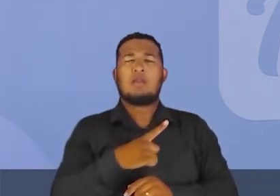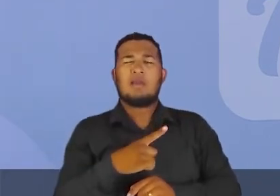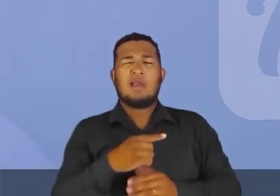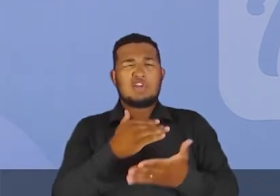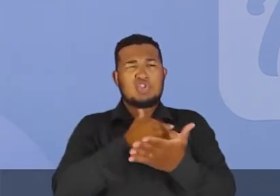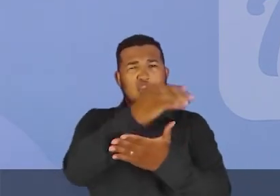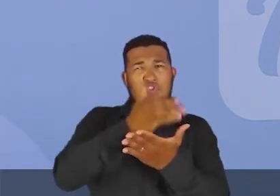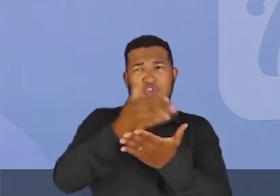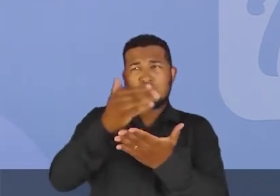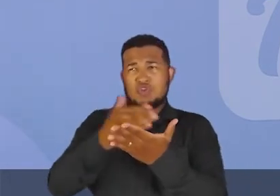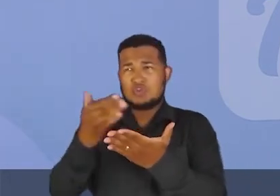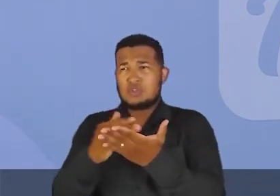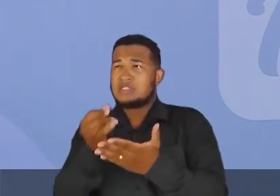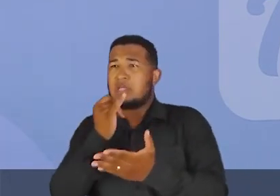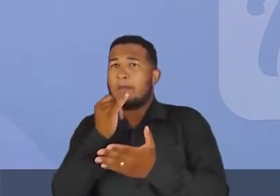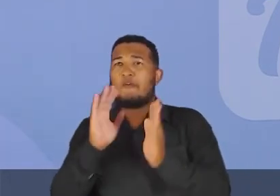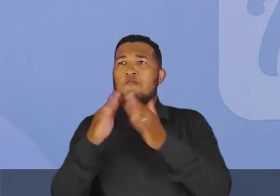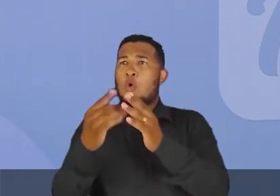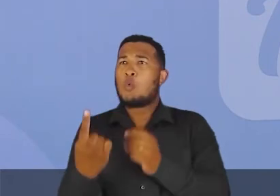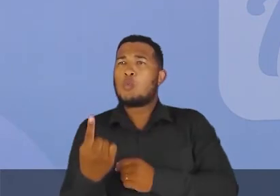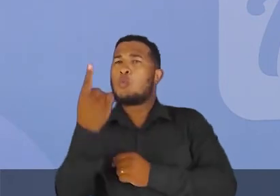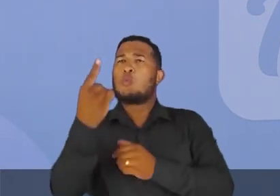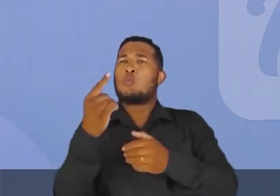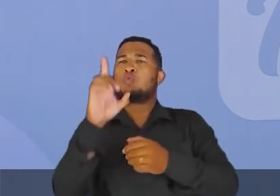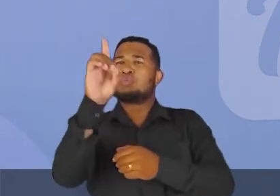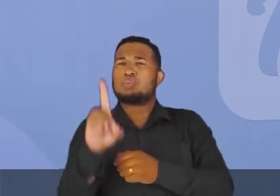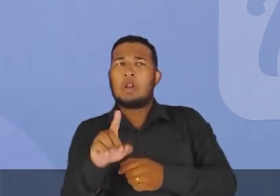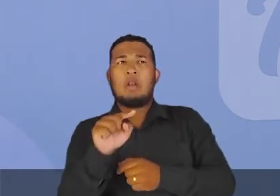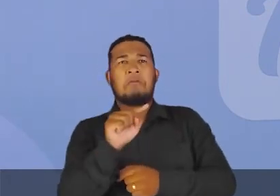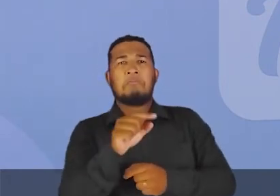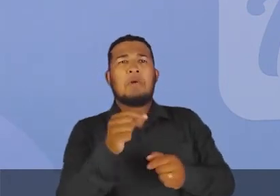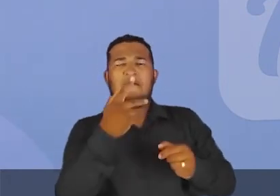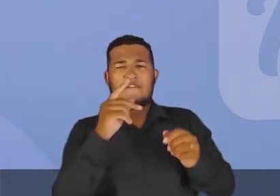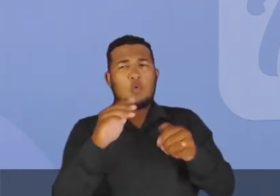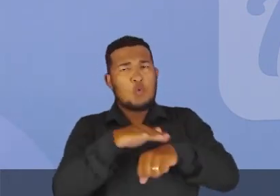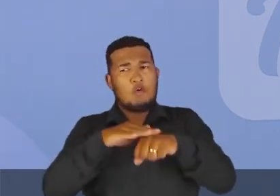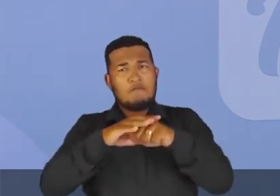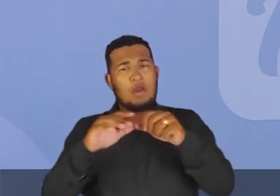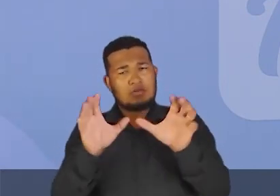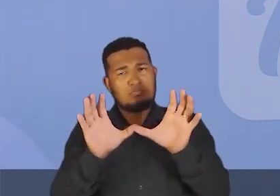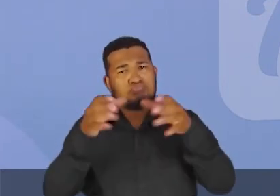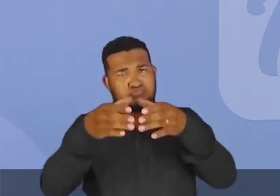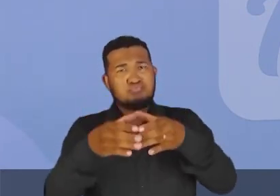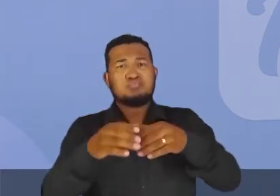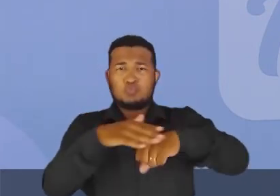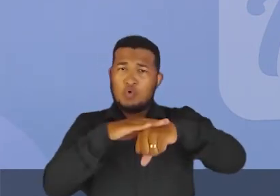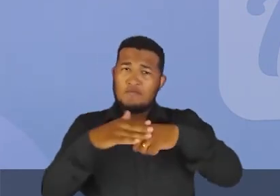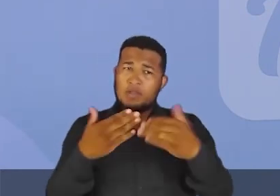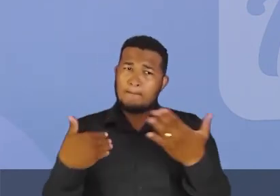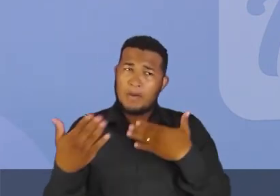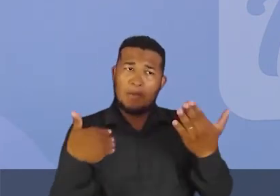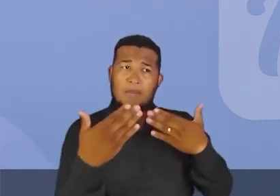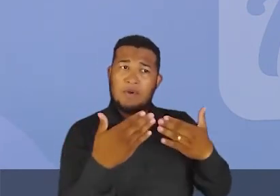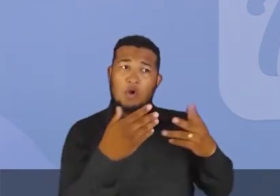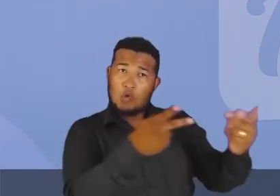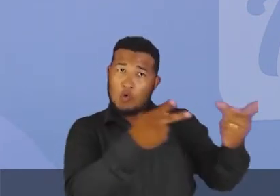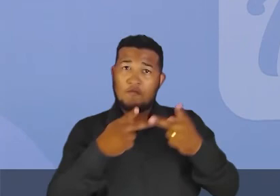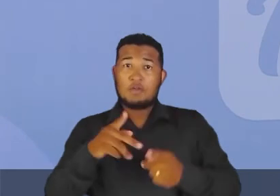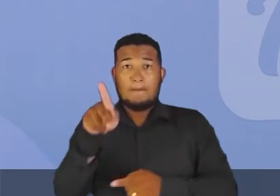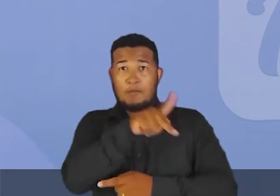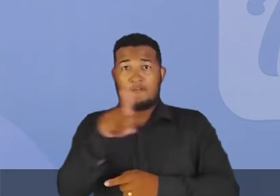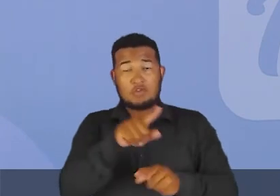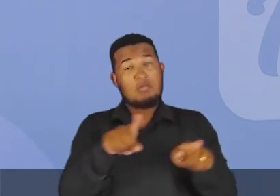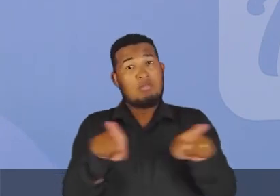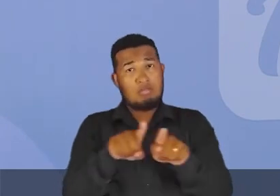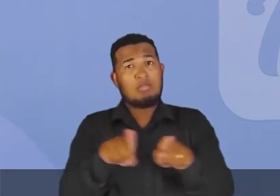um estuda particularmente um deles, faça uma roda de conversa. Chama um professor para mediar